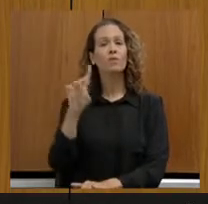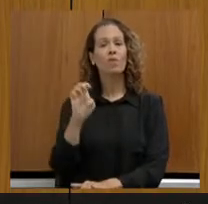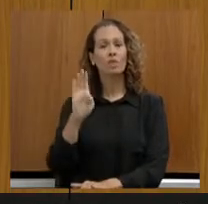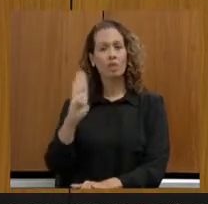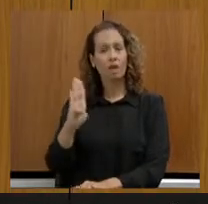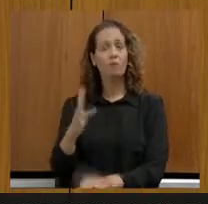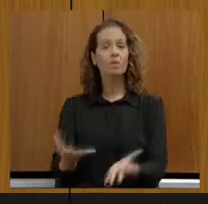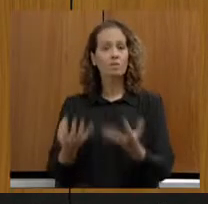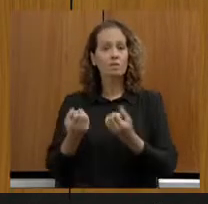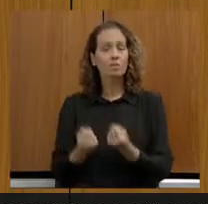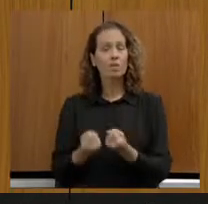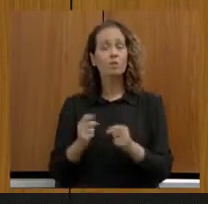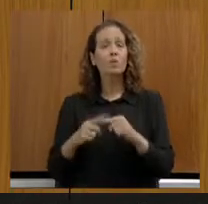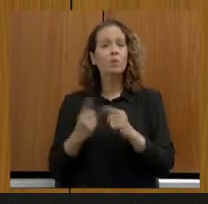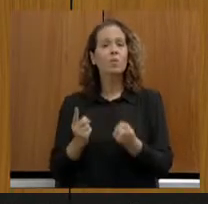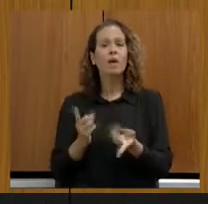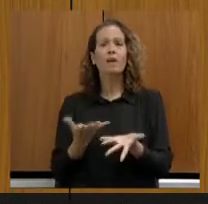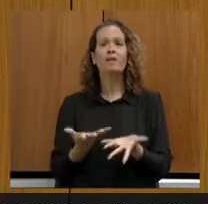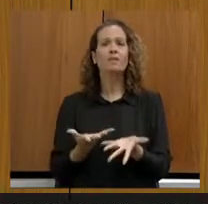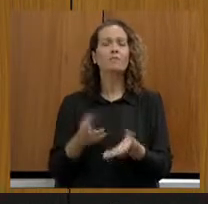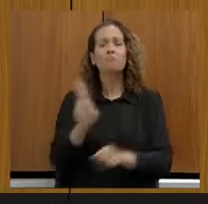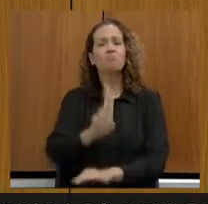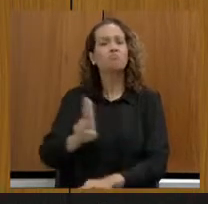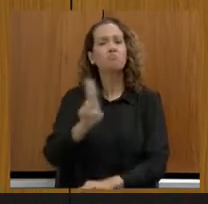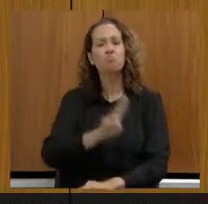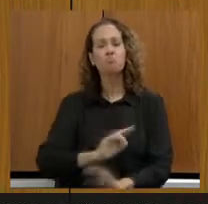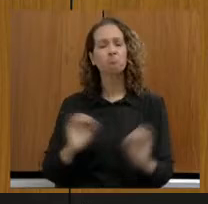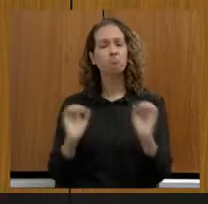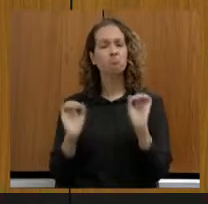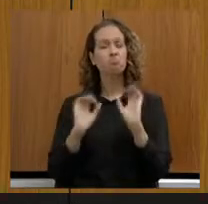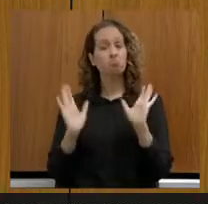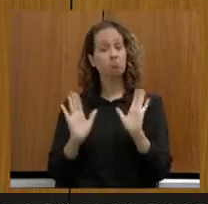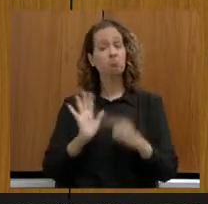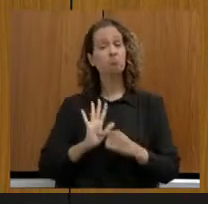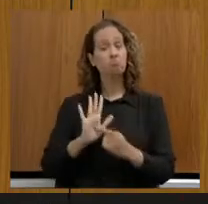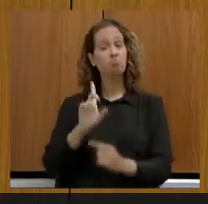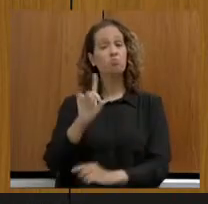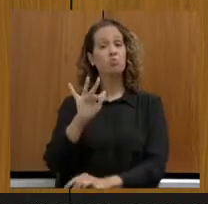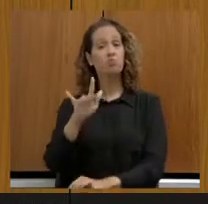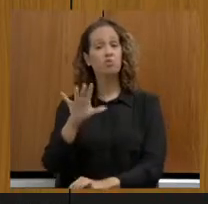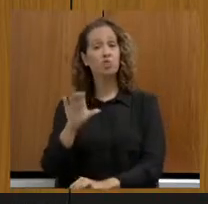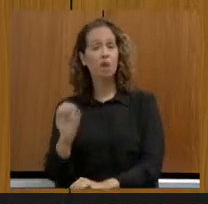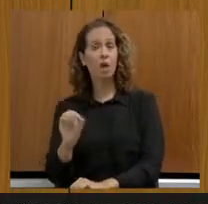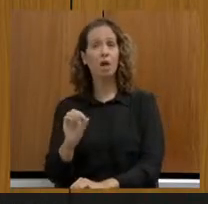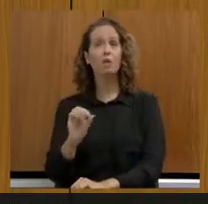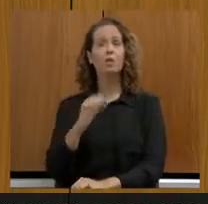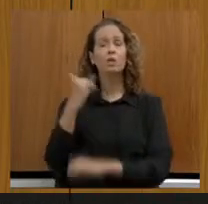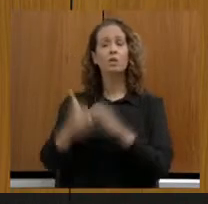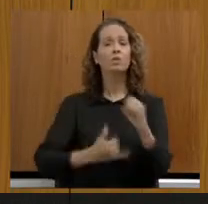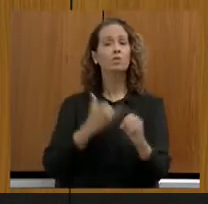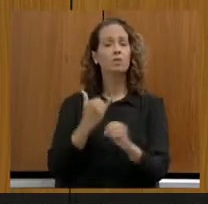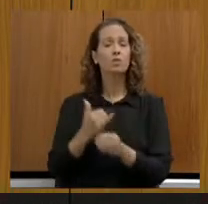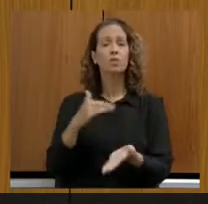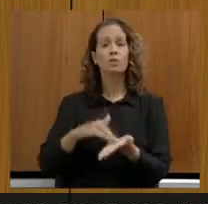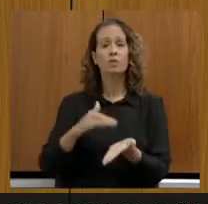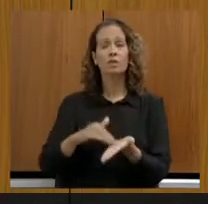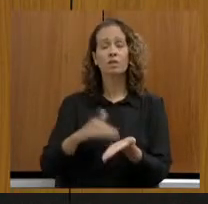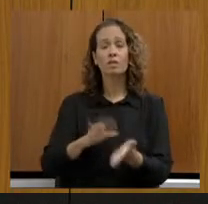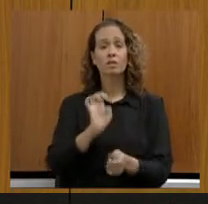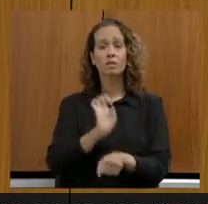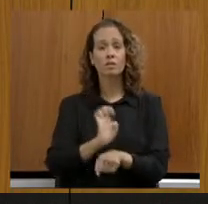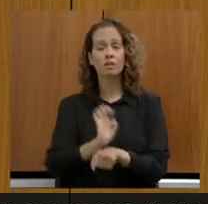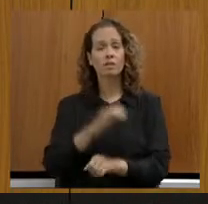Recebido e não foi aplicado até este momento conforme publicação no diário eletrônico a secretaria de estado da Fazenda